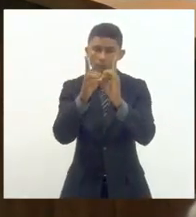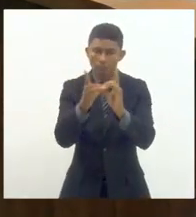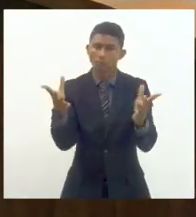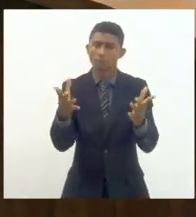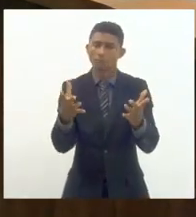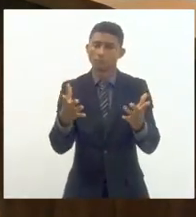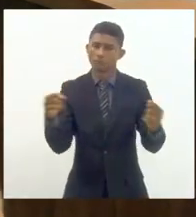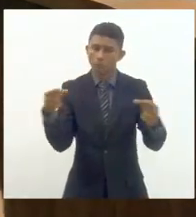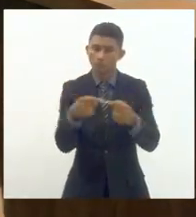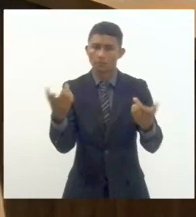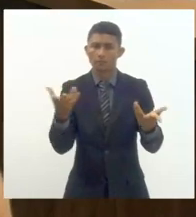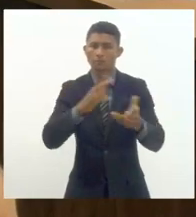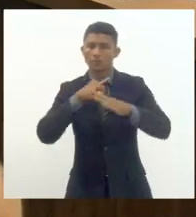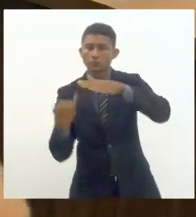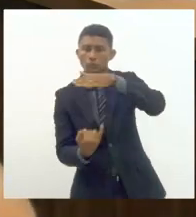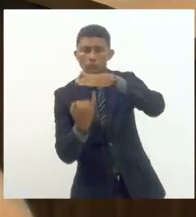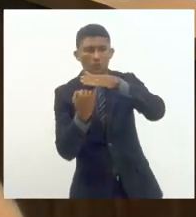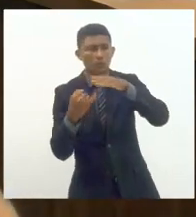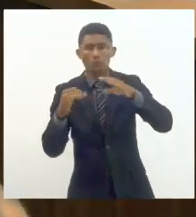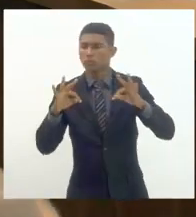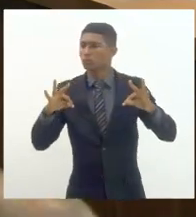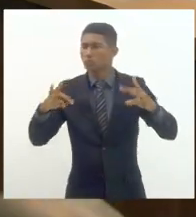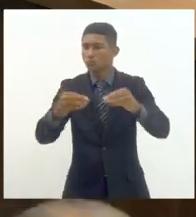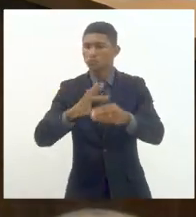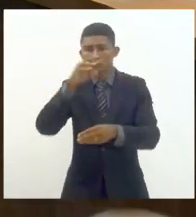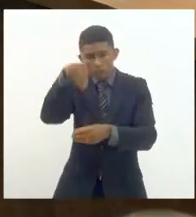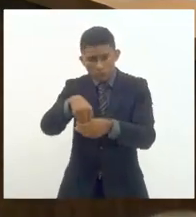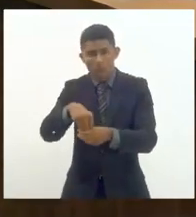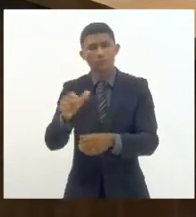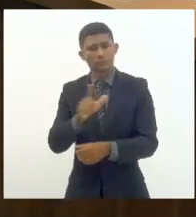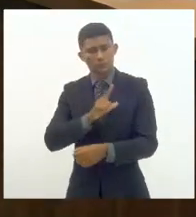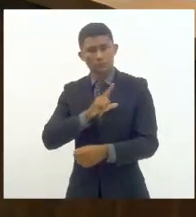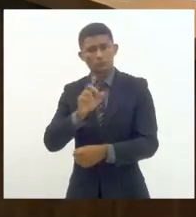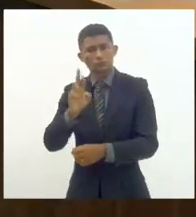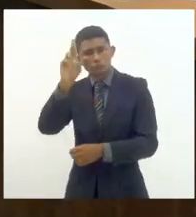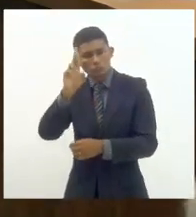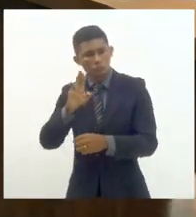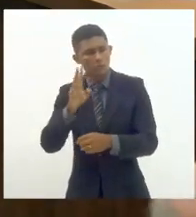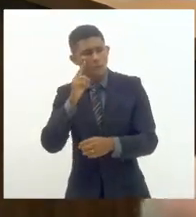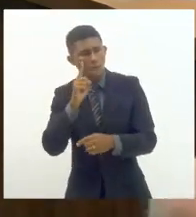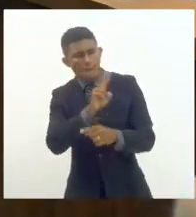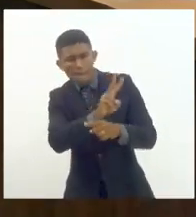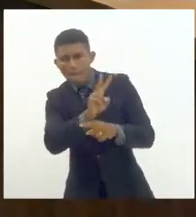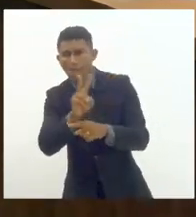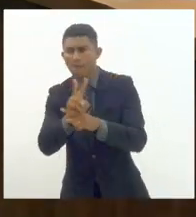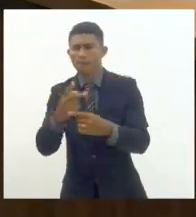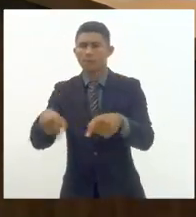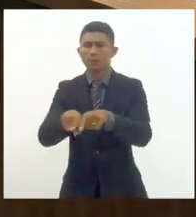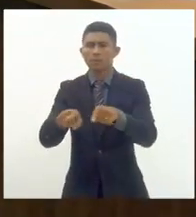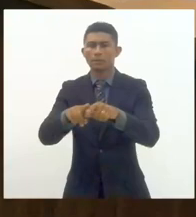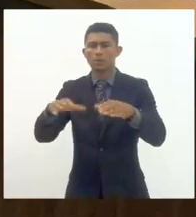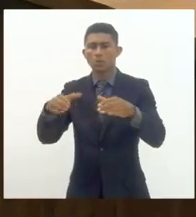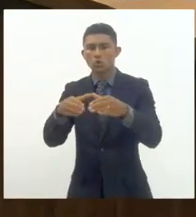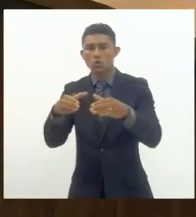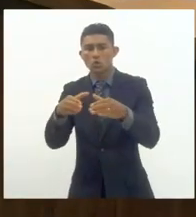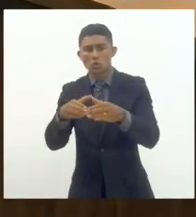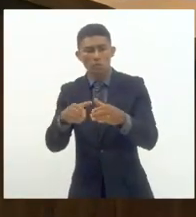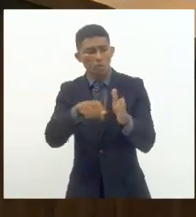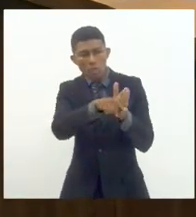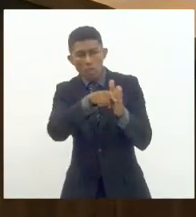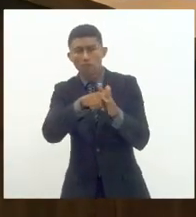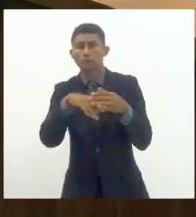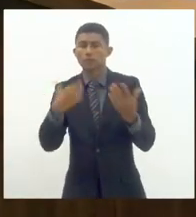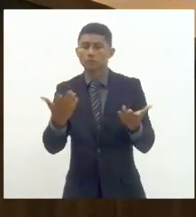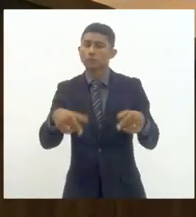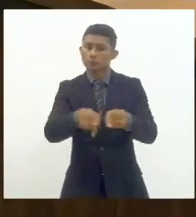as instituições há corregedorias e ouvidorias. Por que não ter na Polícia